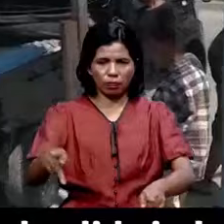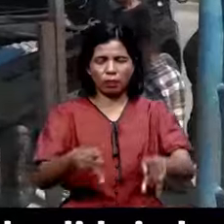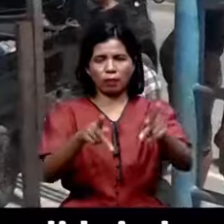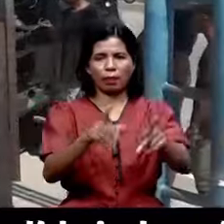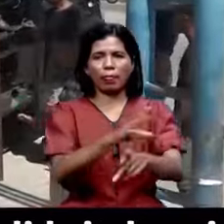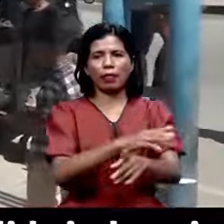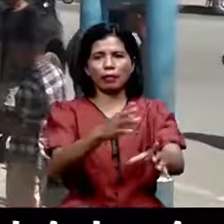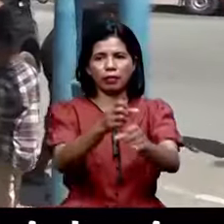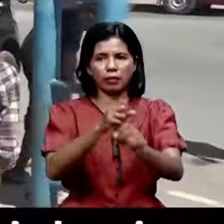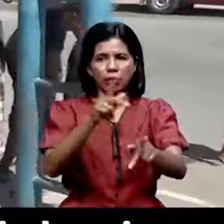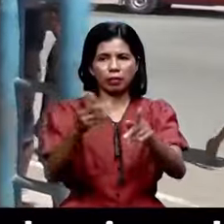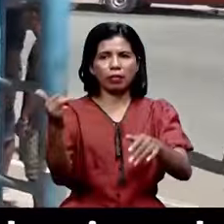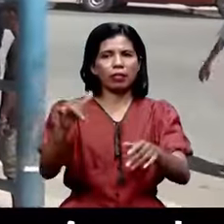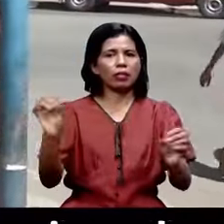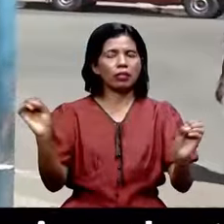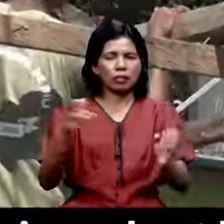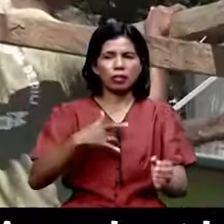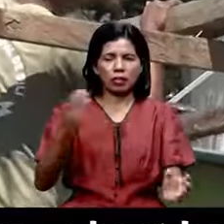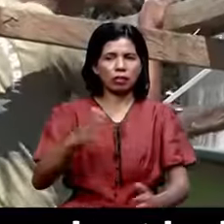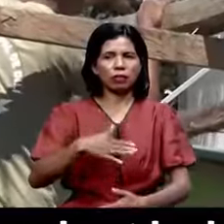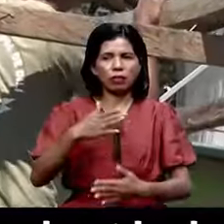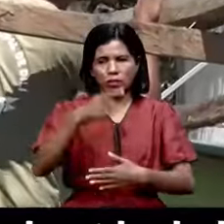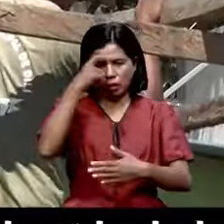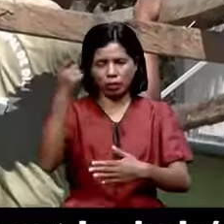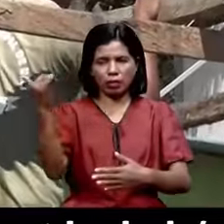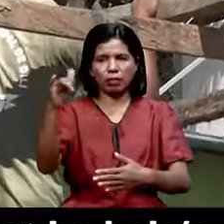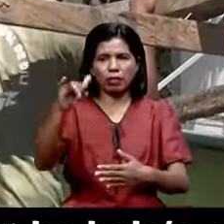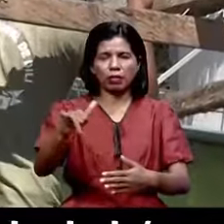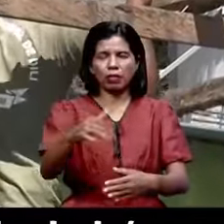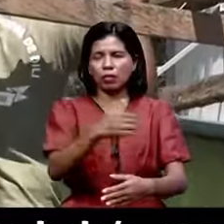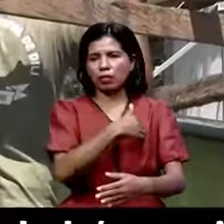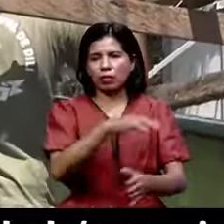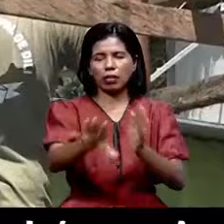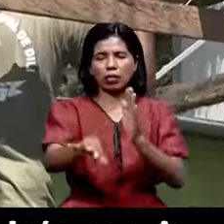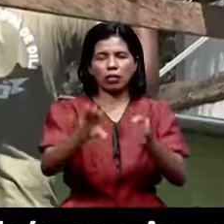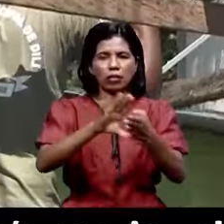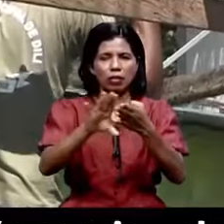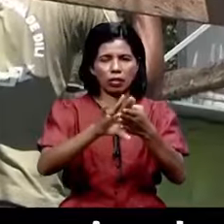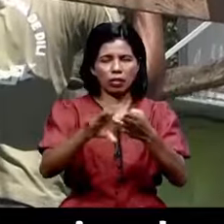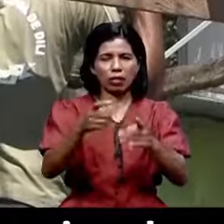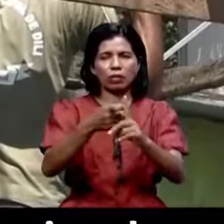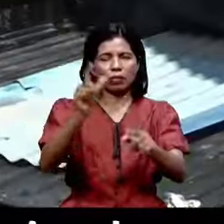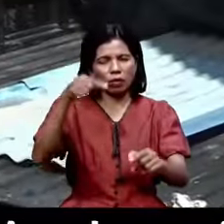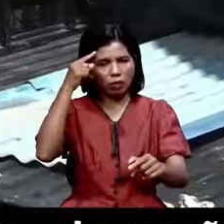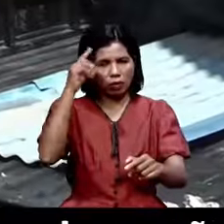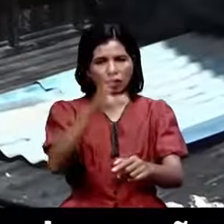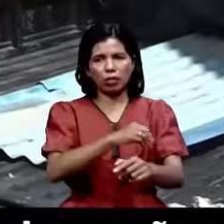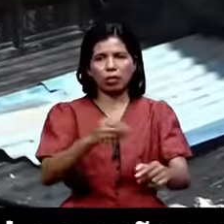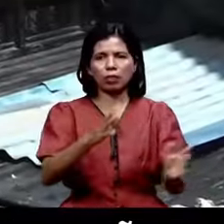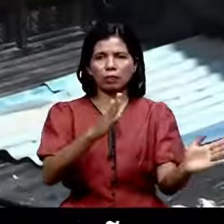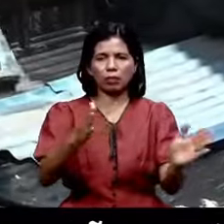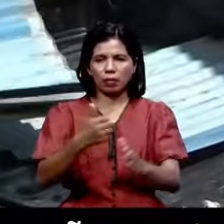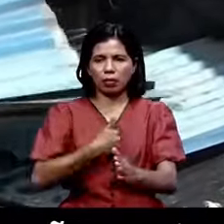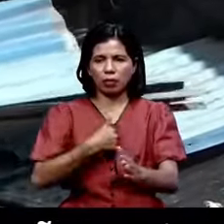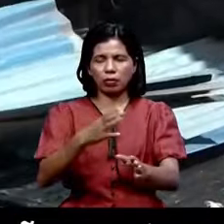fã sob o negociante se lamenta ho ação refere, tamba durante né, se recida o que, tam carta notificação o se governo, a tubele preparando